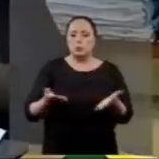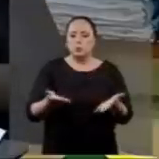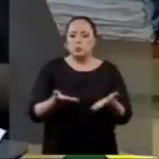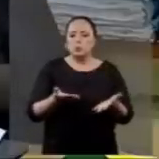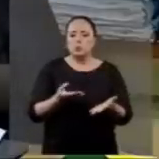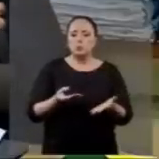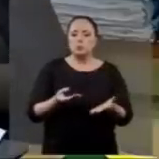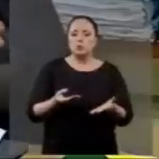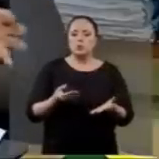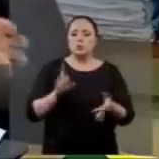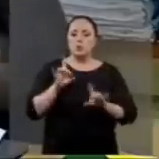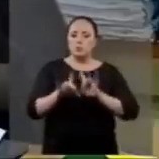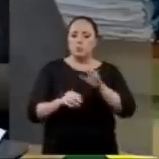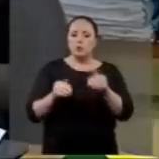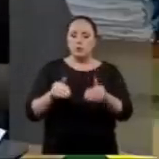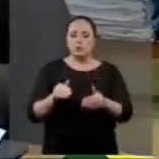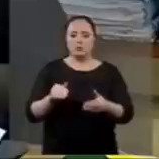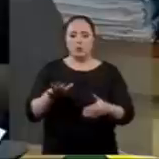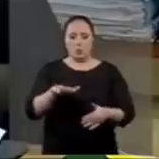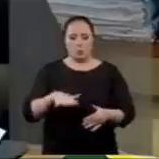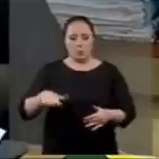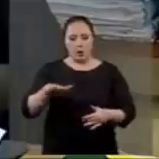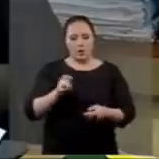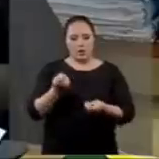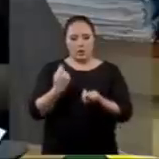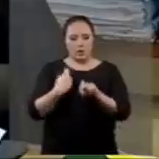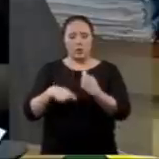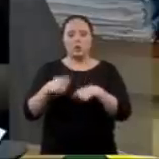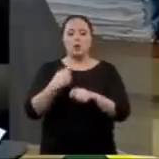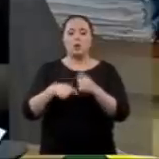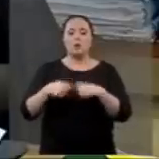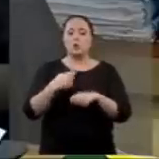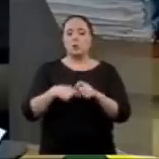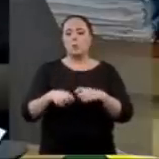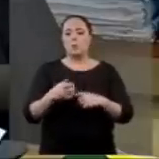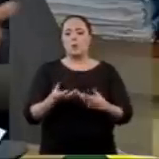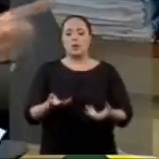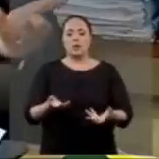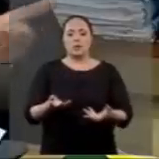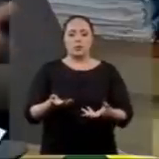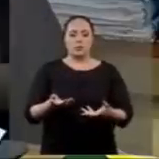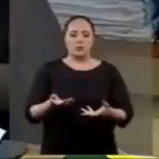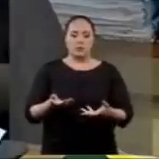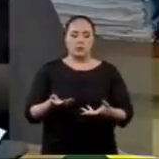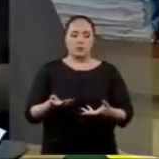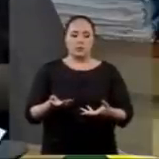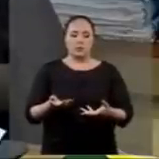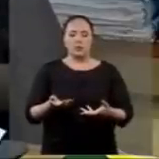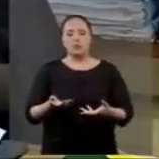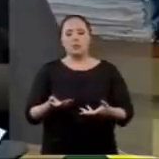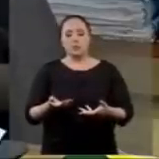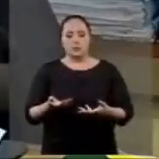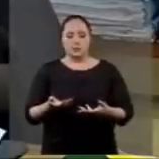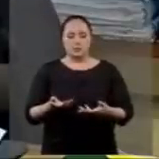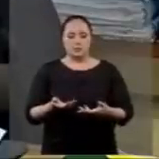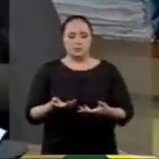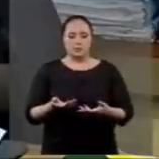e localizada num setor da economia que padece dos vícios